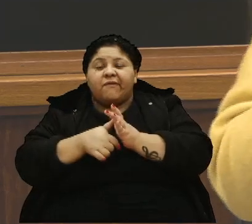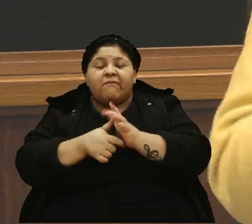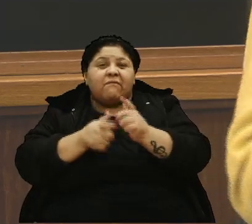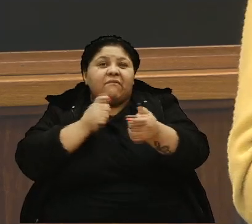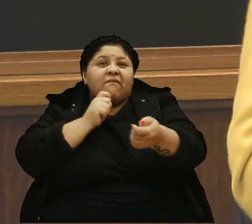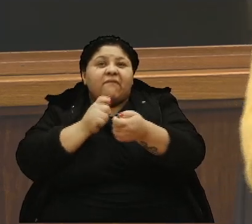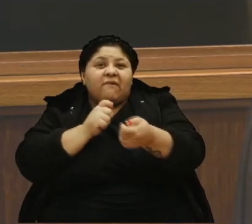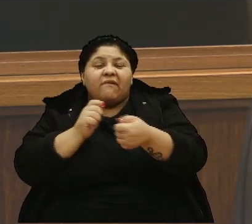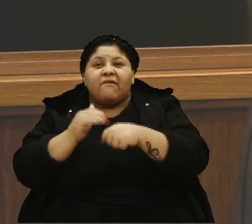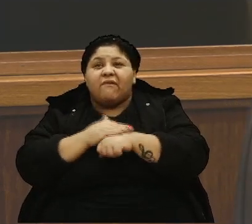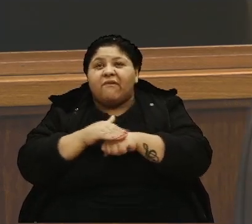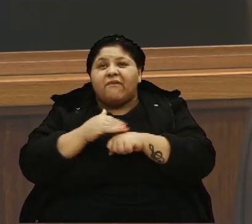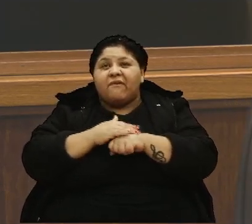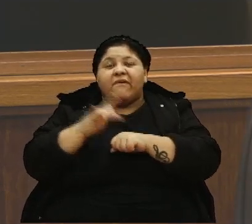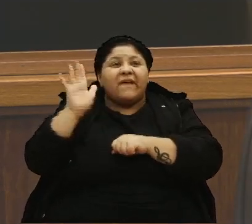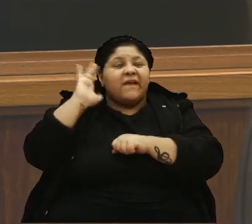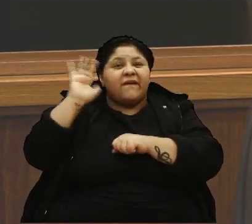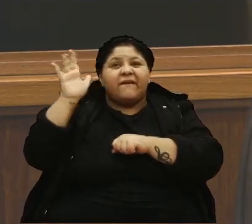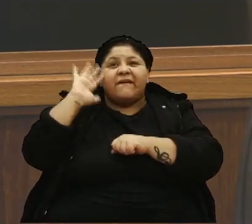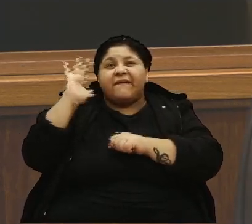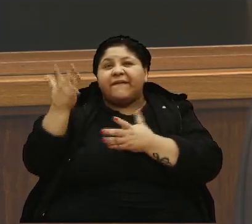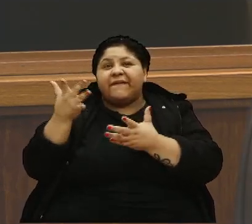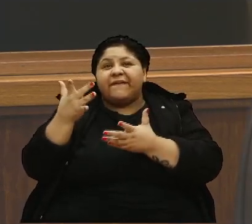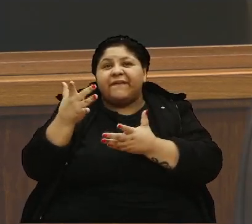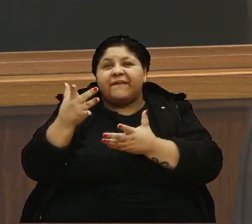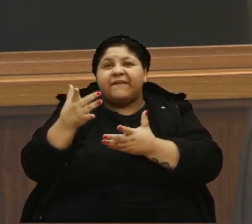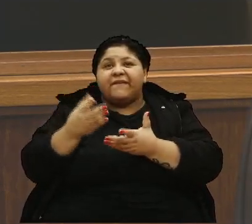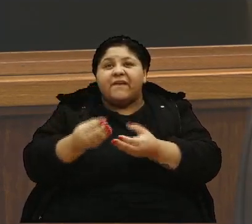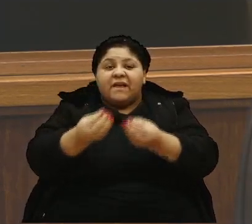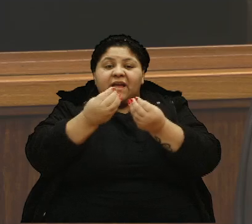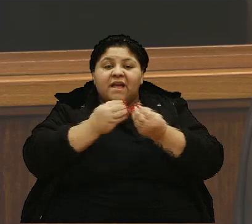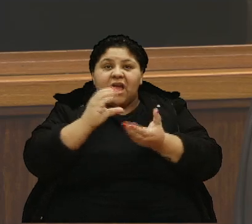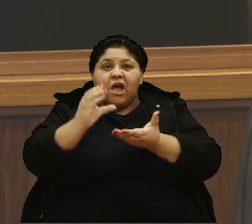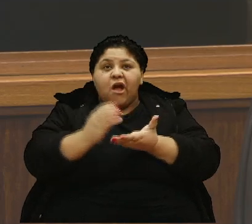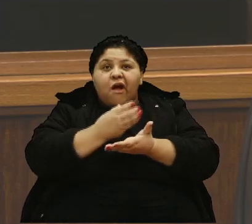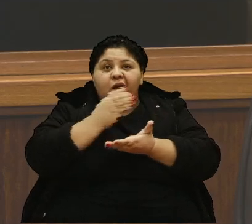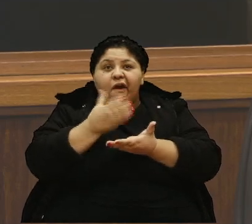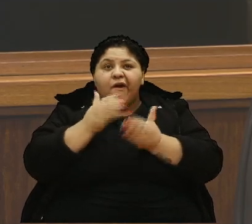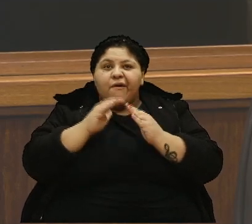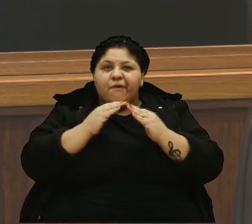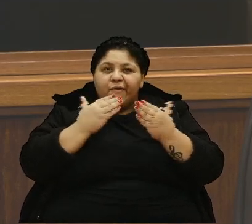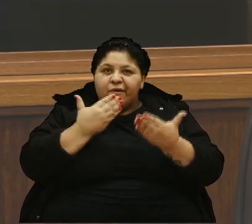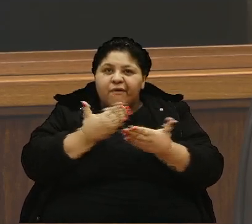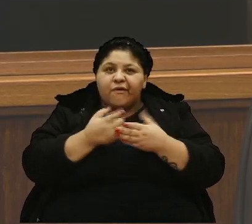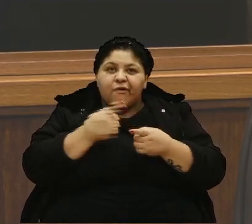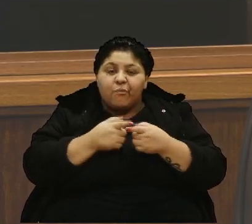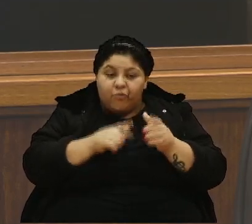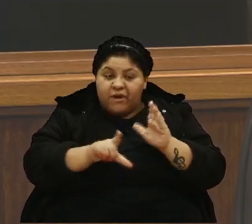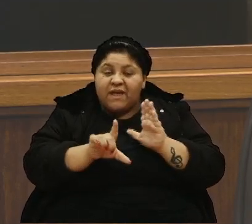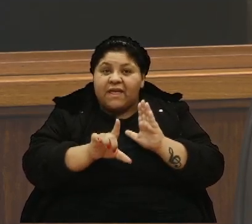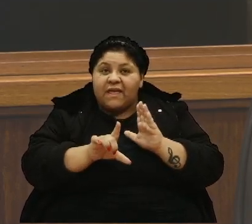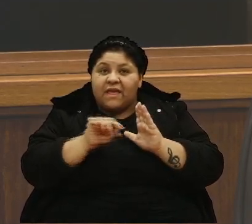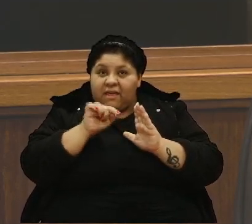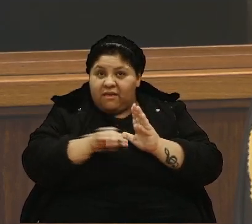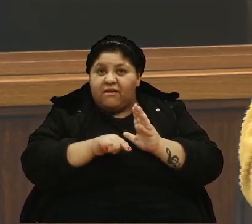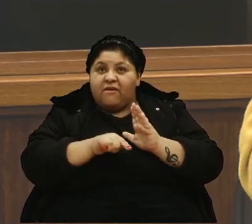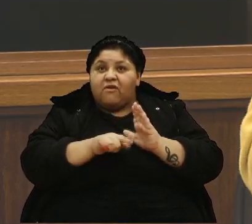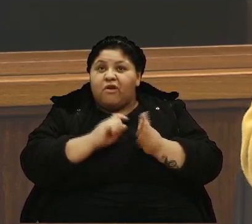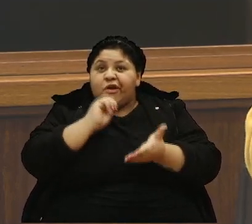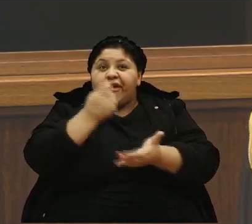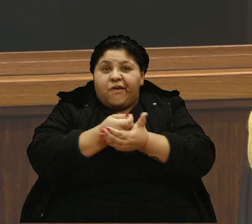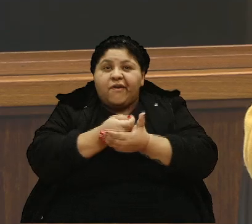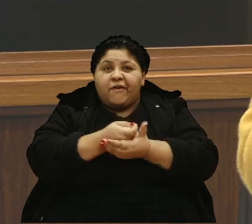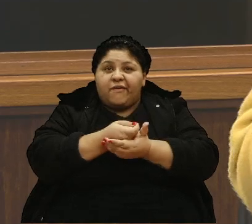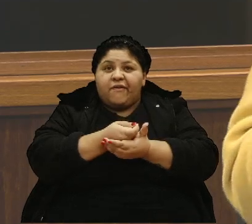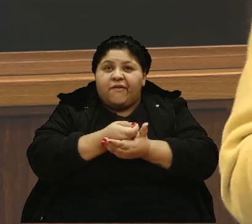entrevistadas ou converso com elas, o sonho delas era ganhar um caderno, ir para uma escola, porque além disso, mesmo que seja obrigatório,